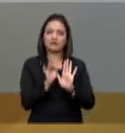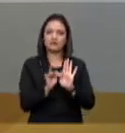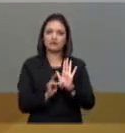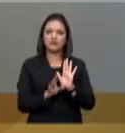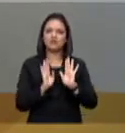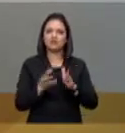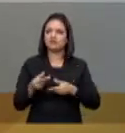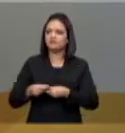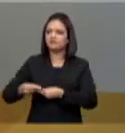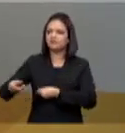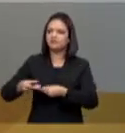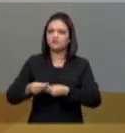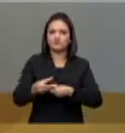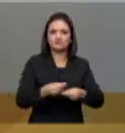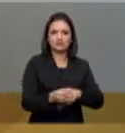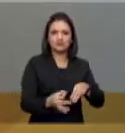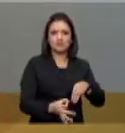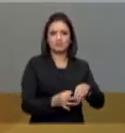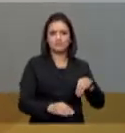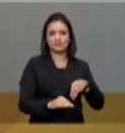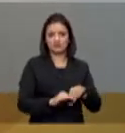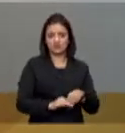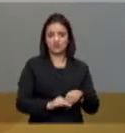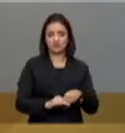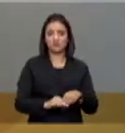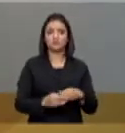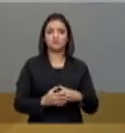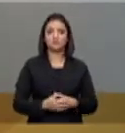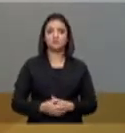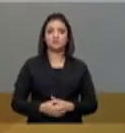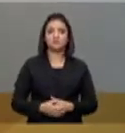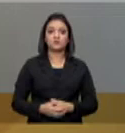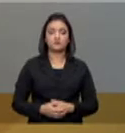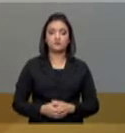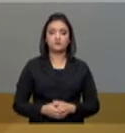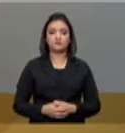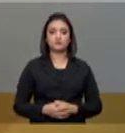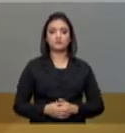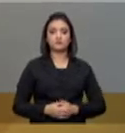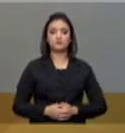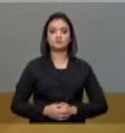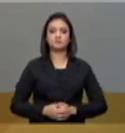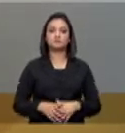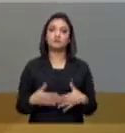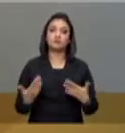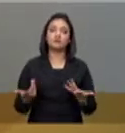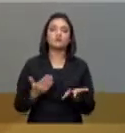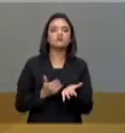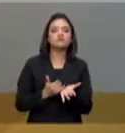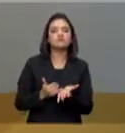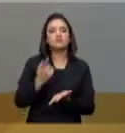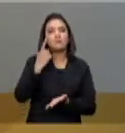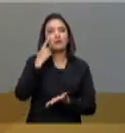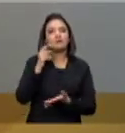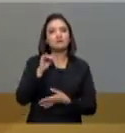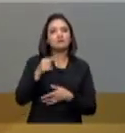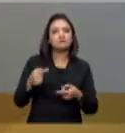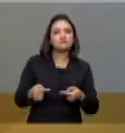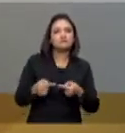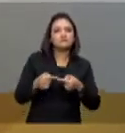ministros, inicialmente cuido da arguição, de descumprimento do cabimento dessa arguição, porque é uma